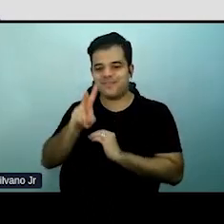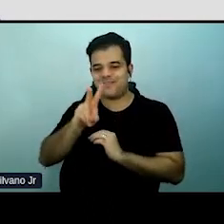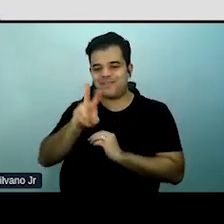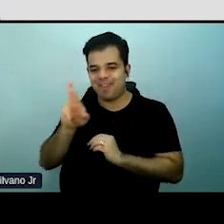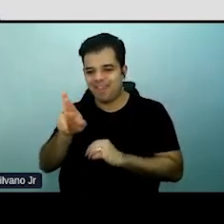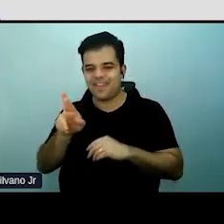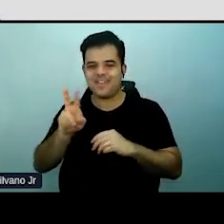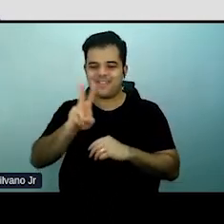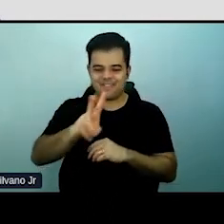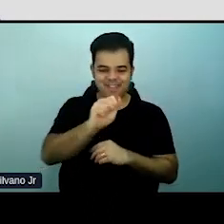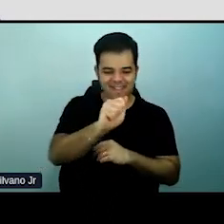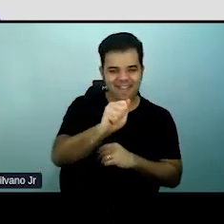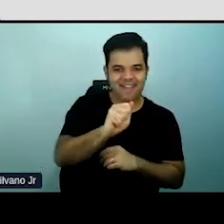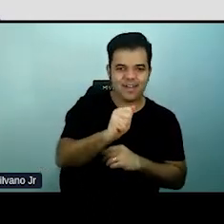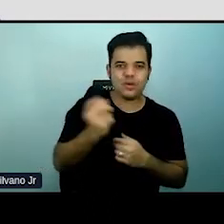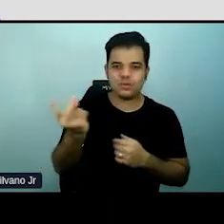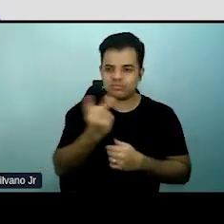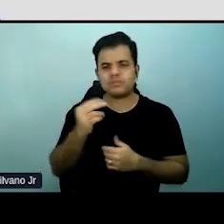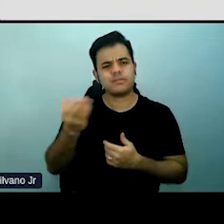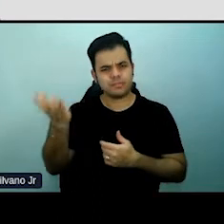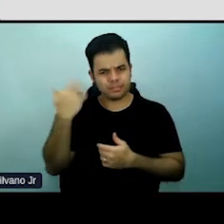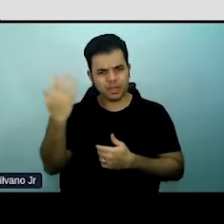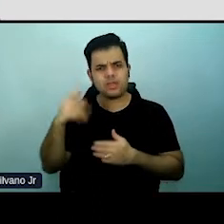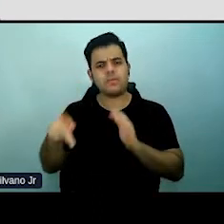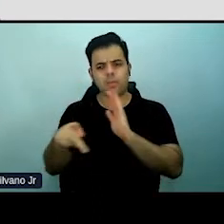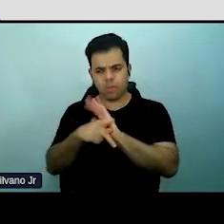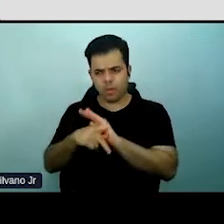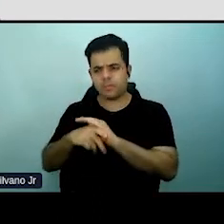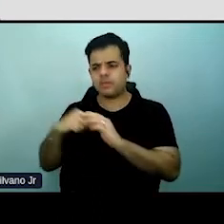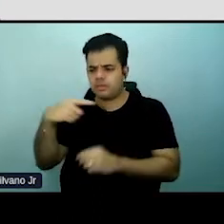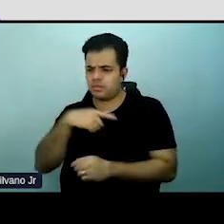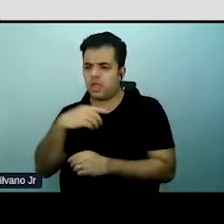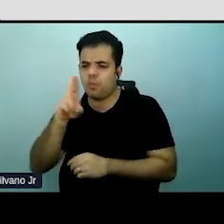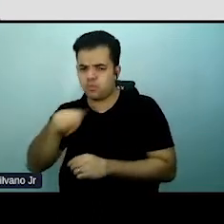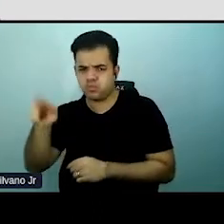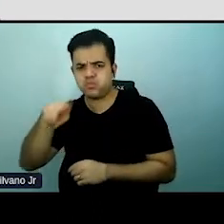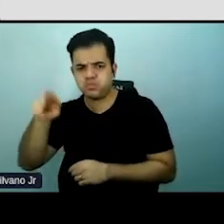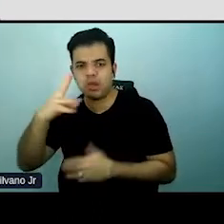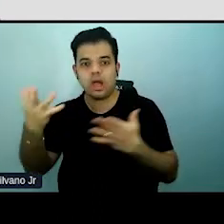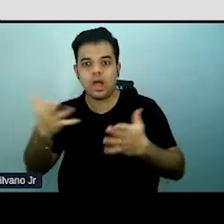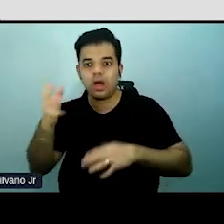Vale Refeição, que durante um tempo funcionava com uma modalidade, e agora, até